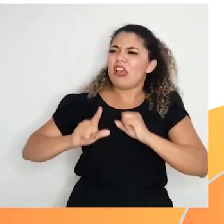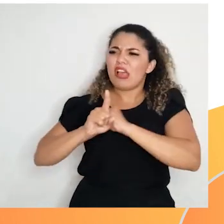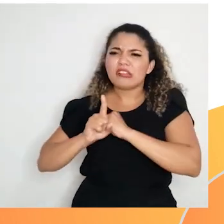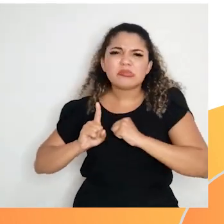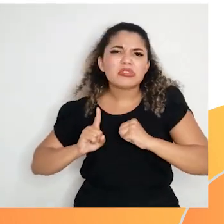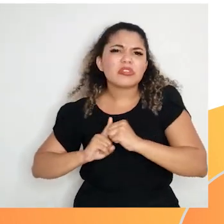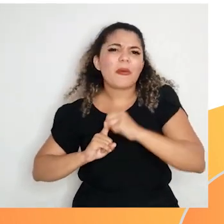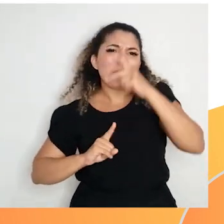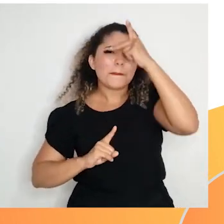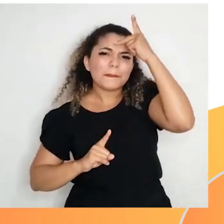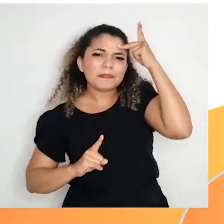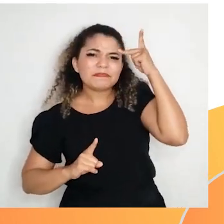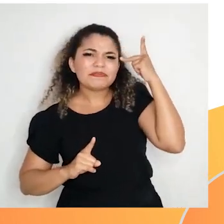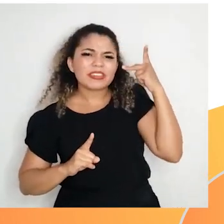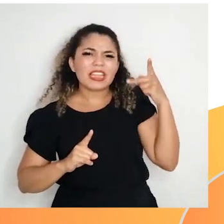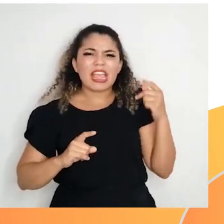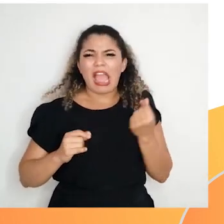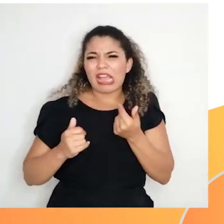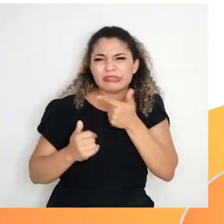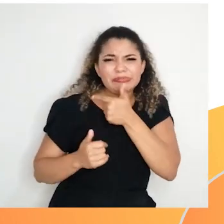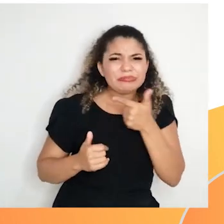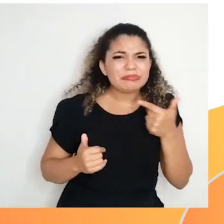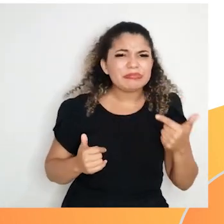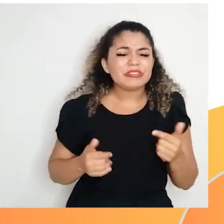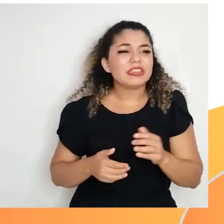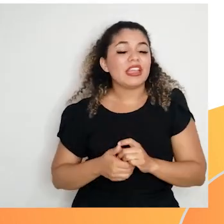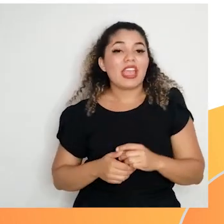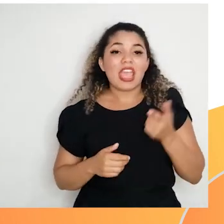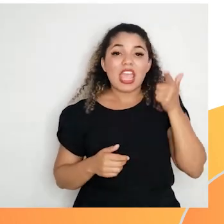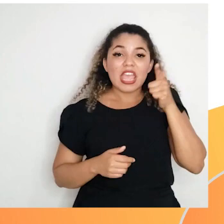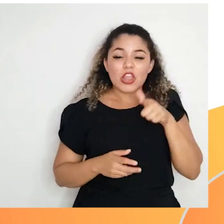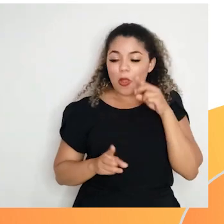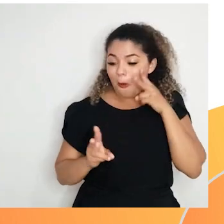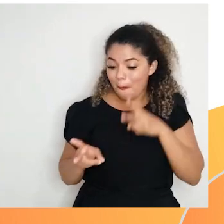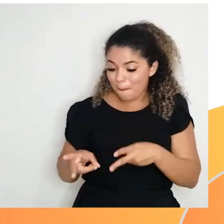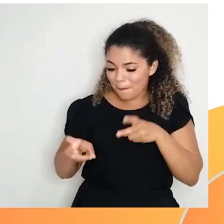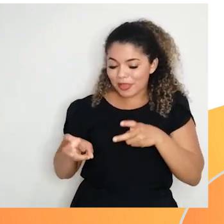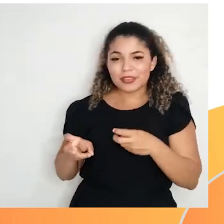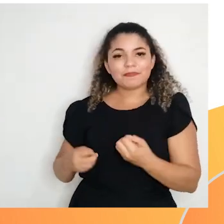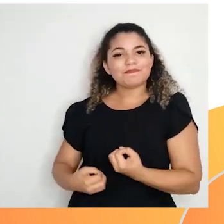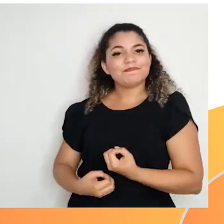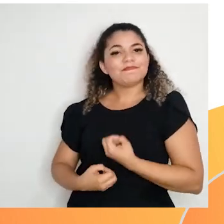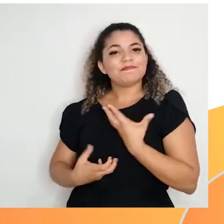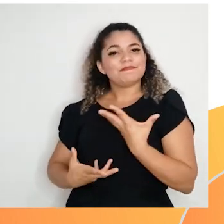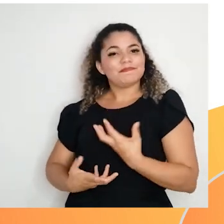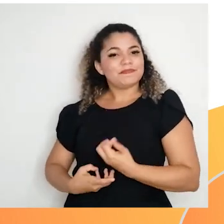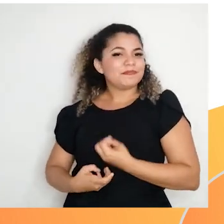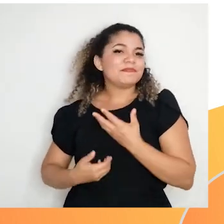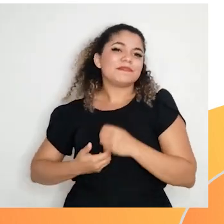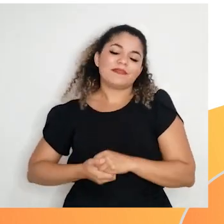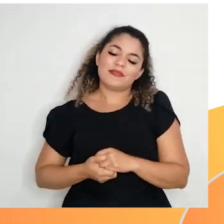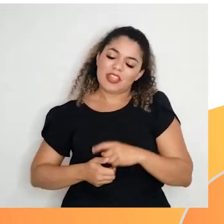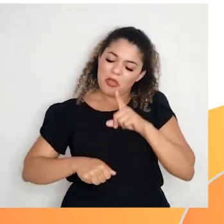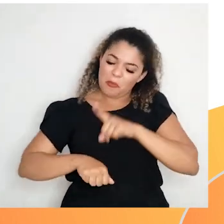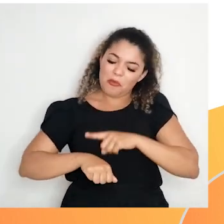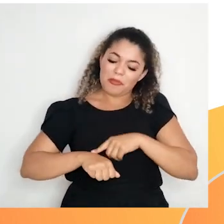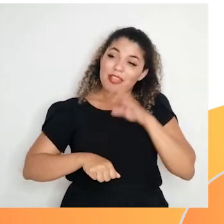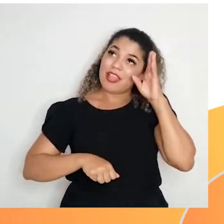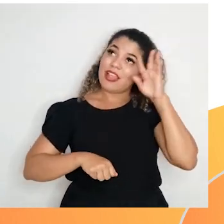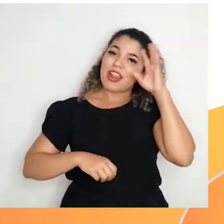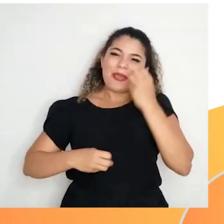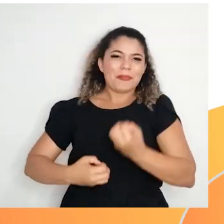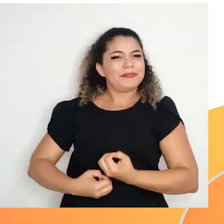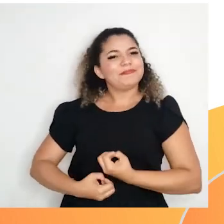social, do caos econômico, ele consegue ainda trazer esse lirismo, trazer essa